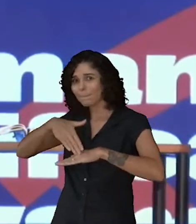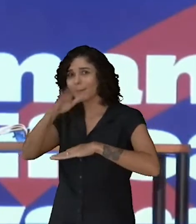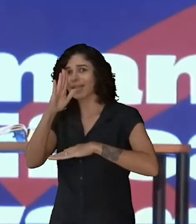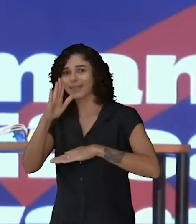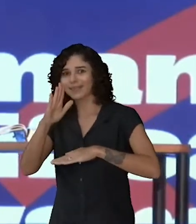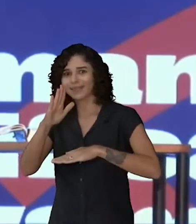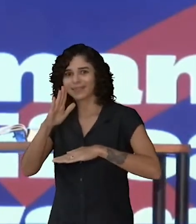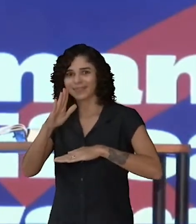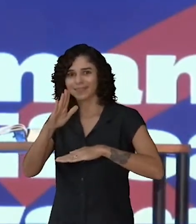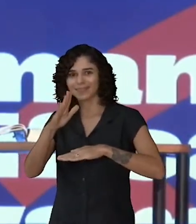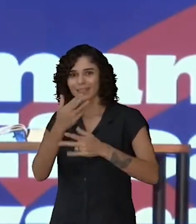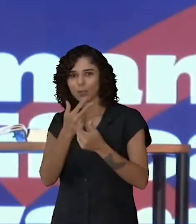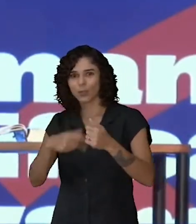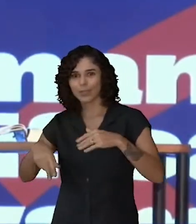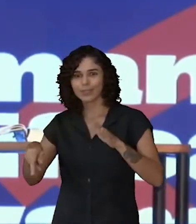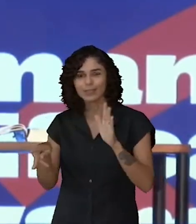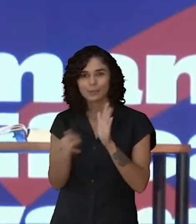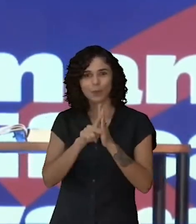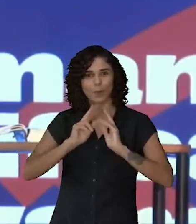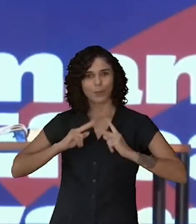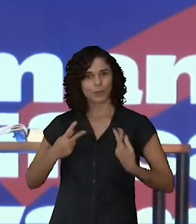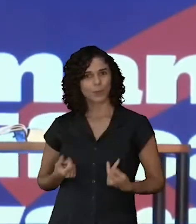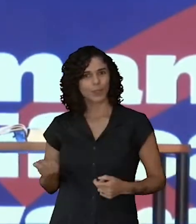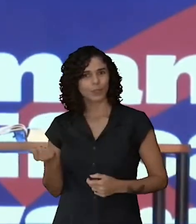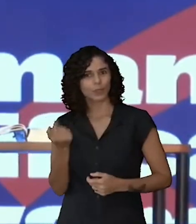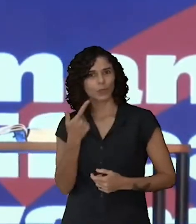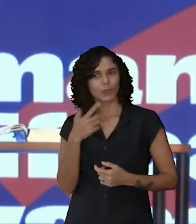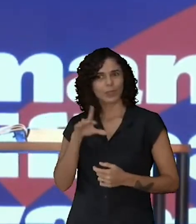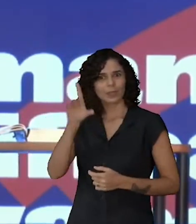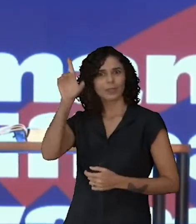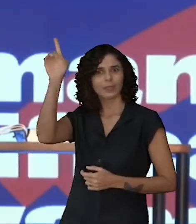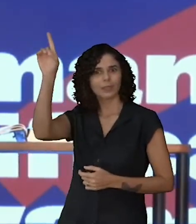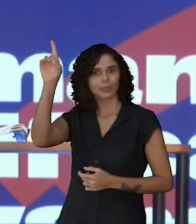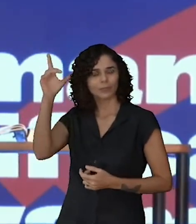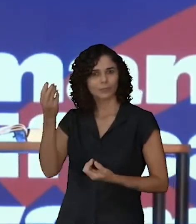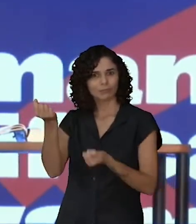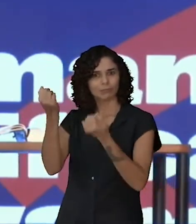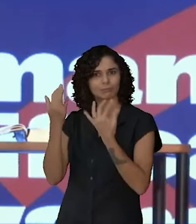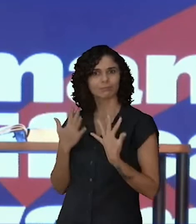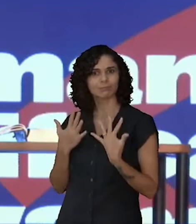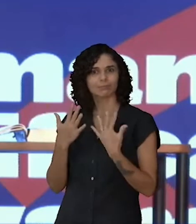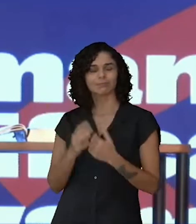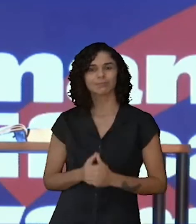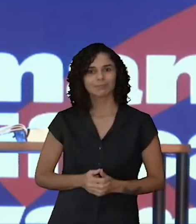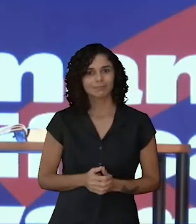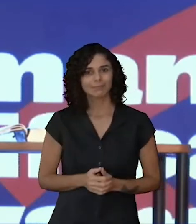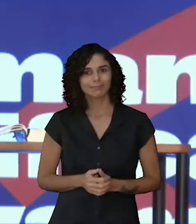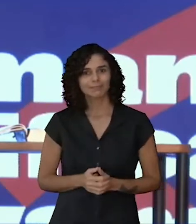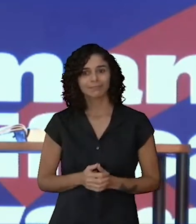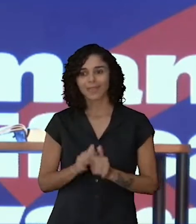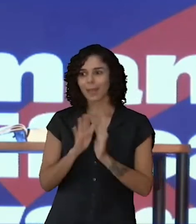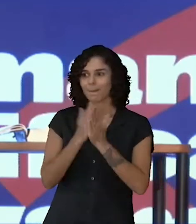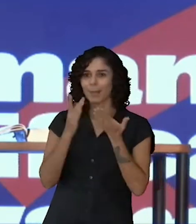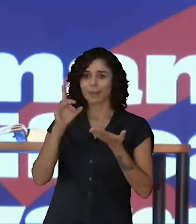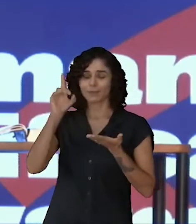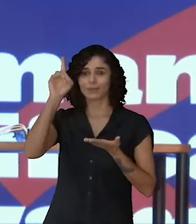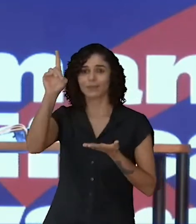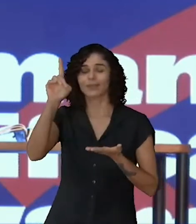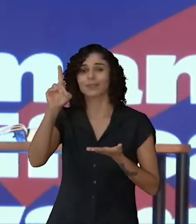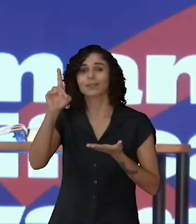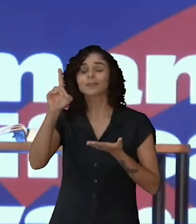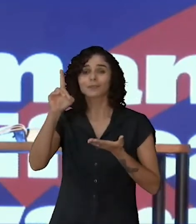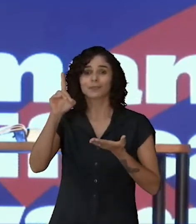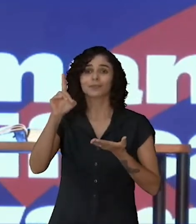humano do que no recurso sobrenatural de Deus à nossa disposição. A Bíblia diz que